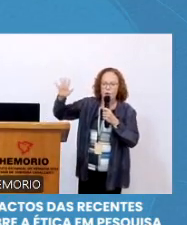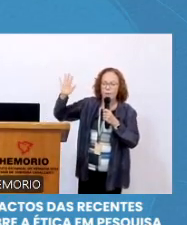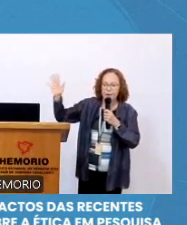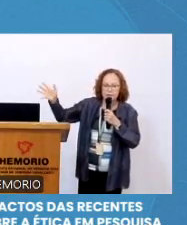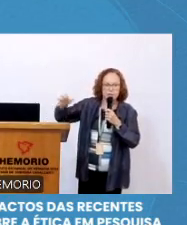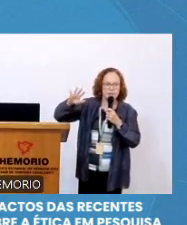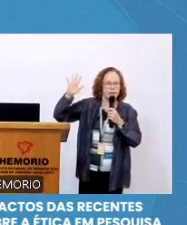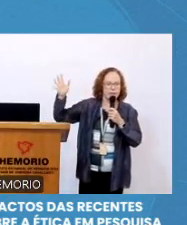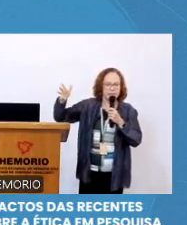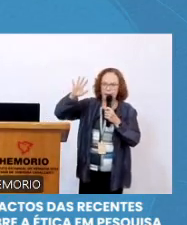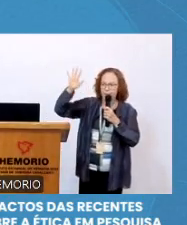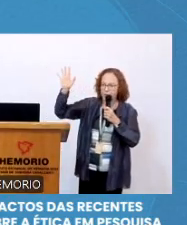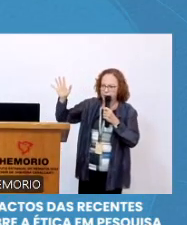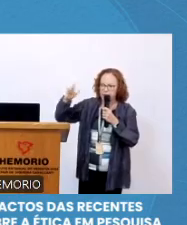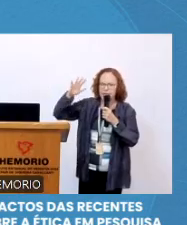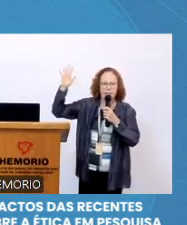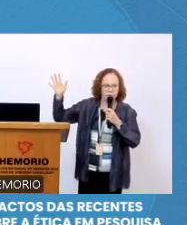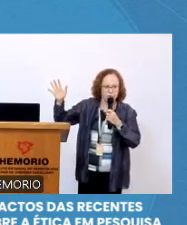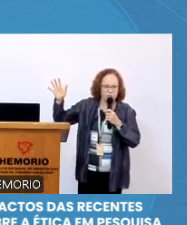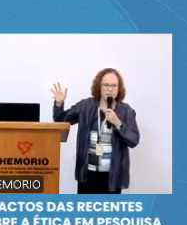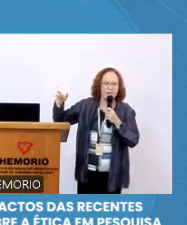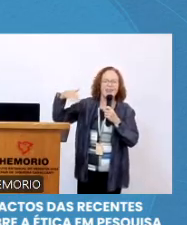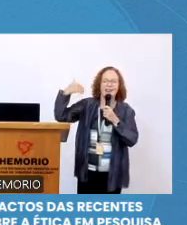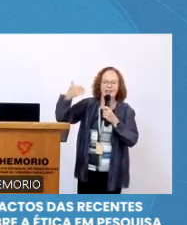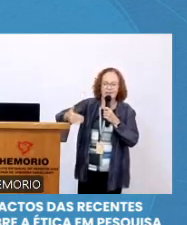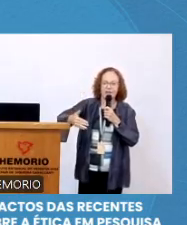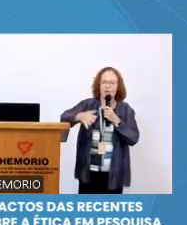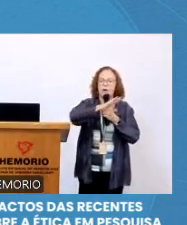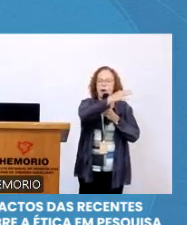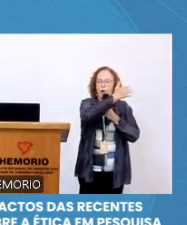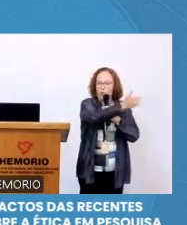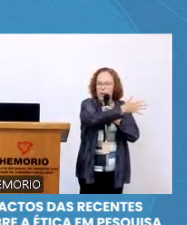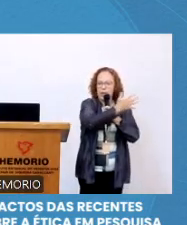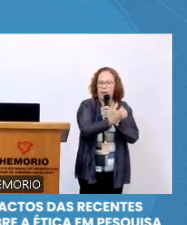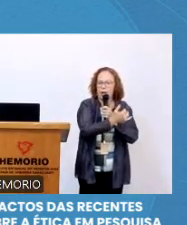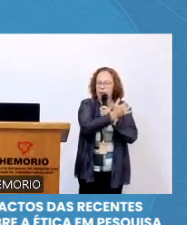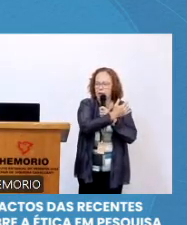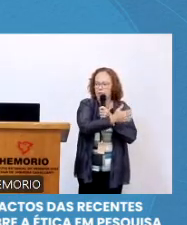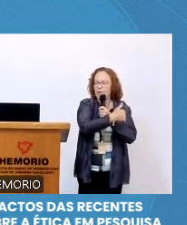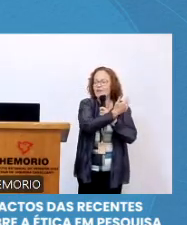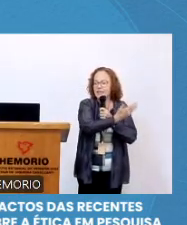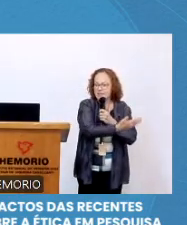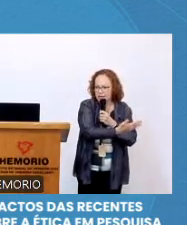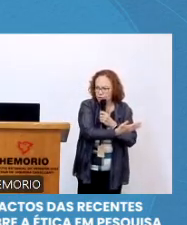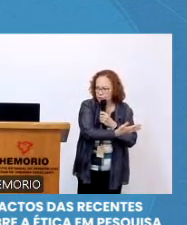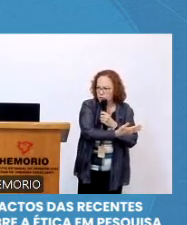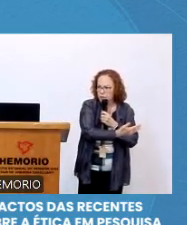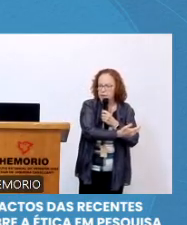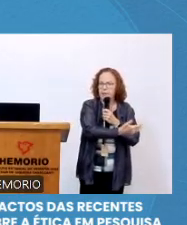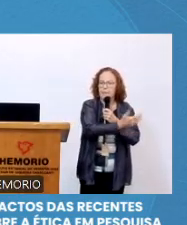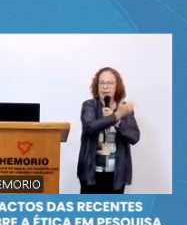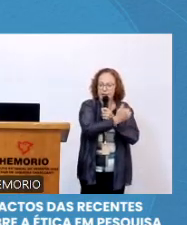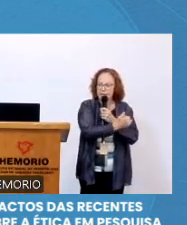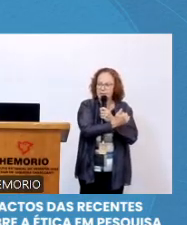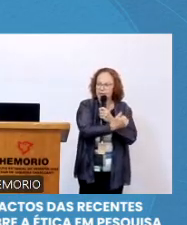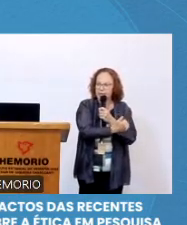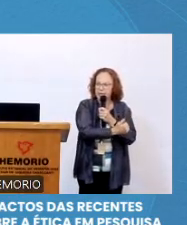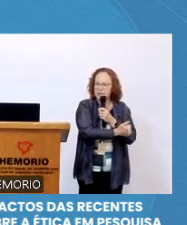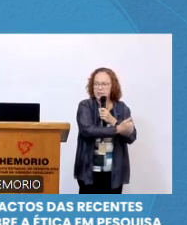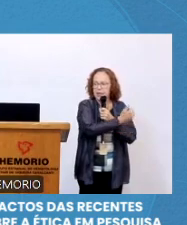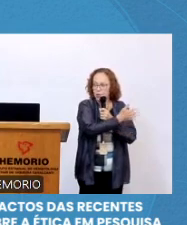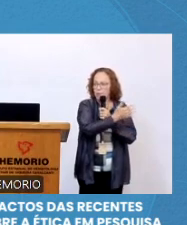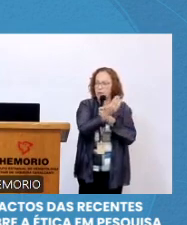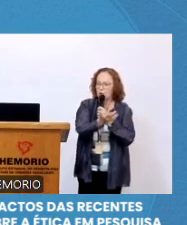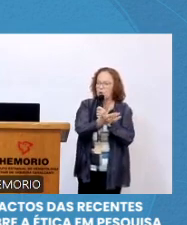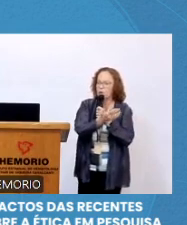OME, OPAS, as Américas, EPA, cadê nós? E aí, então, uma versão, né, para as